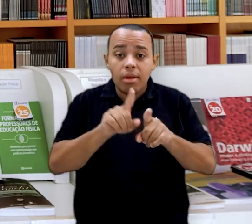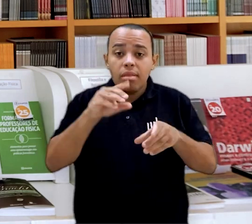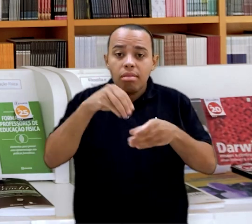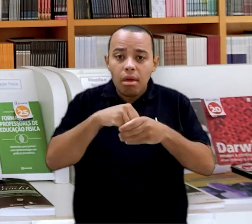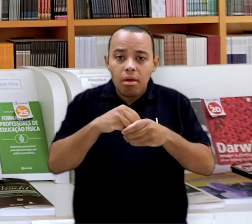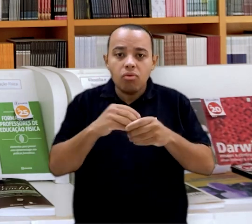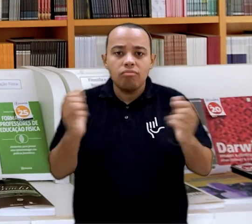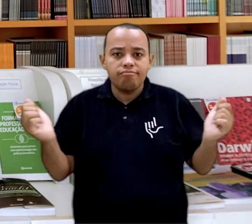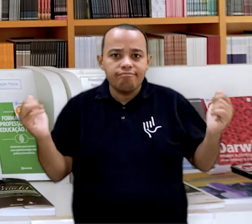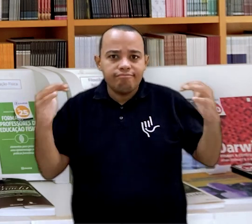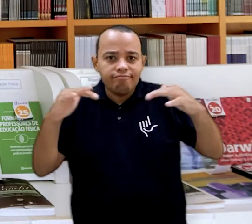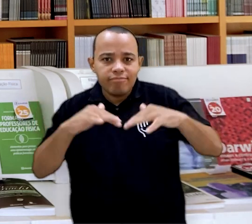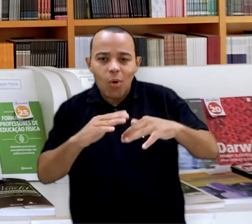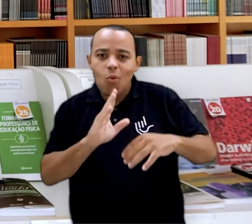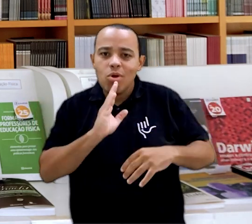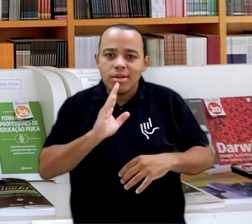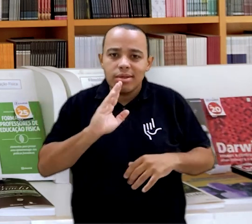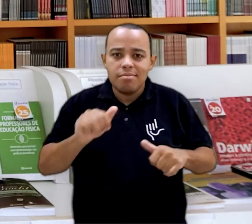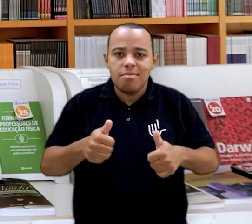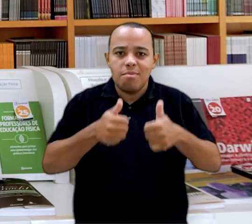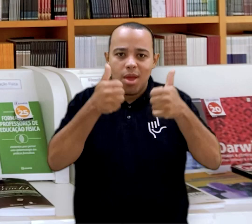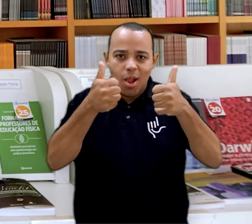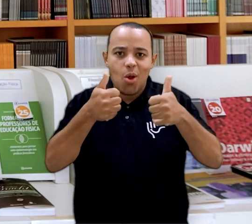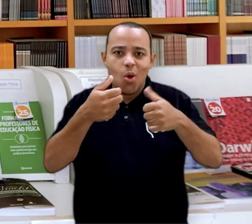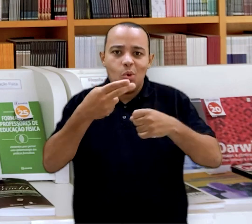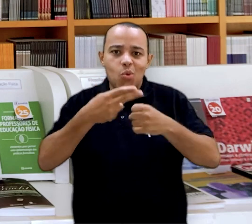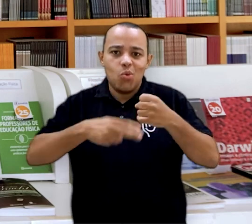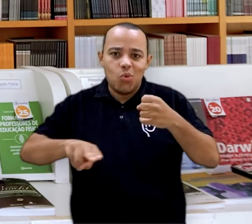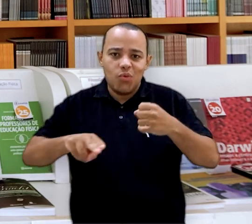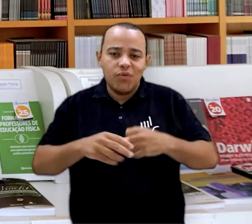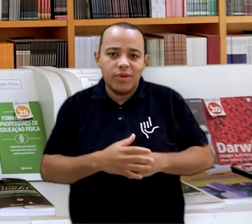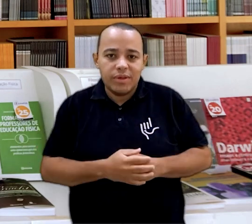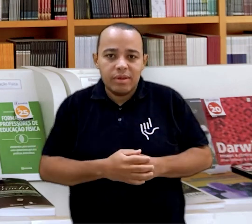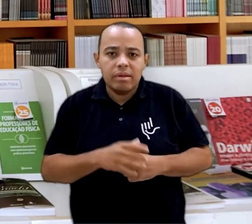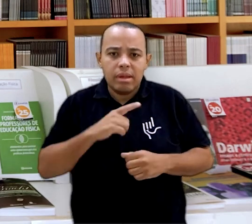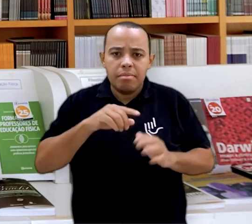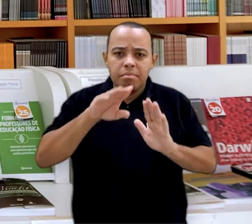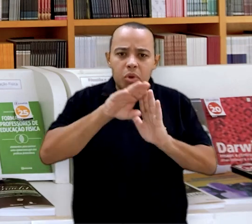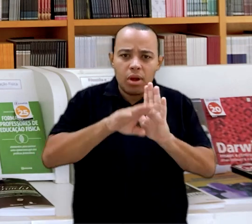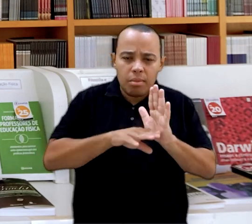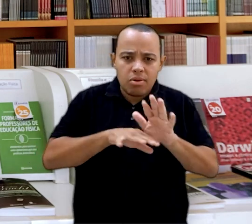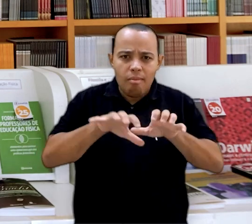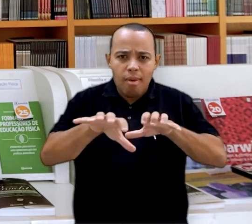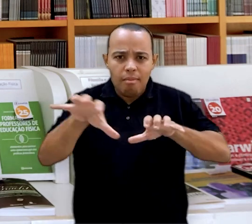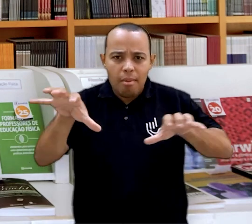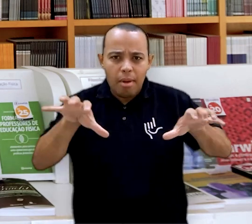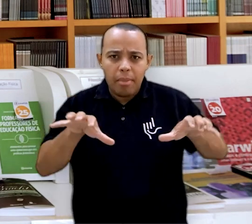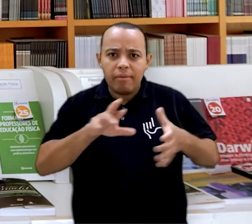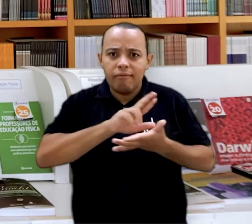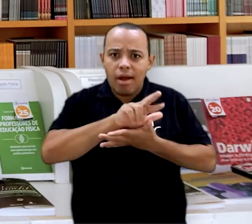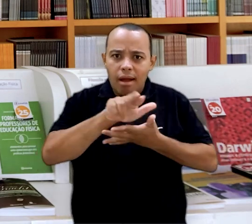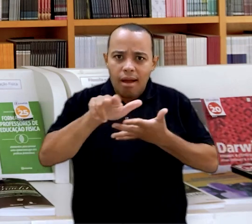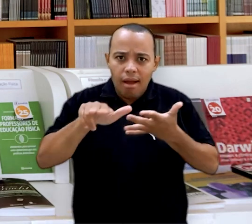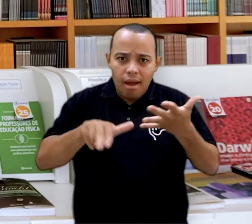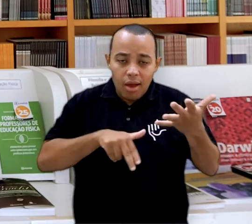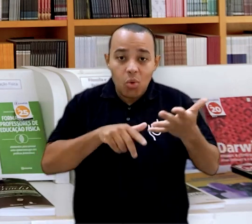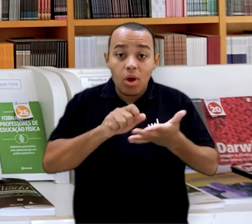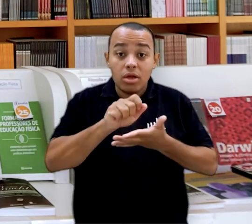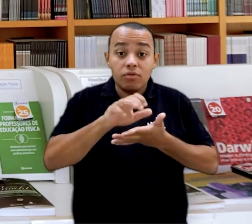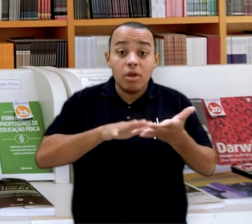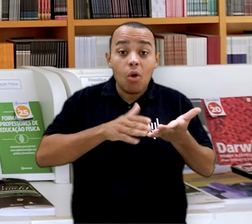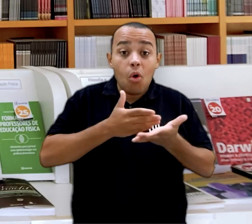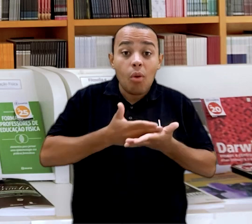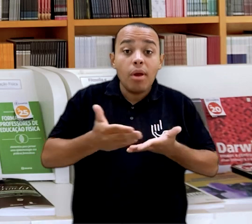comunidade interna e externa conhecerem melhor a universidade. A programação é subdividida em vários eventos e as